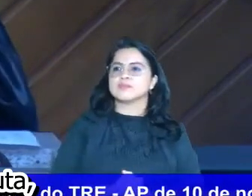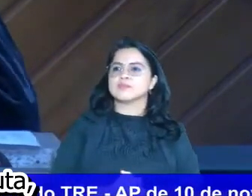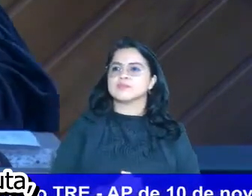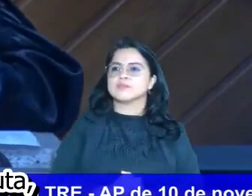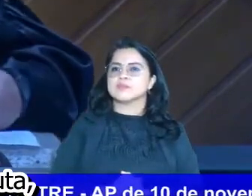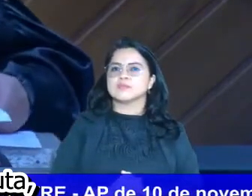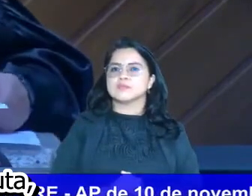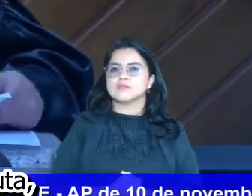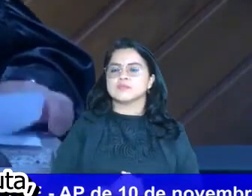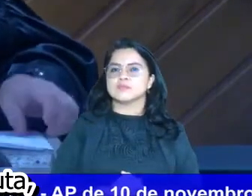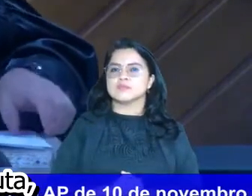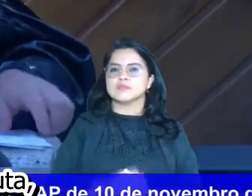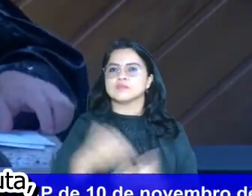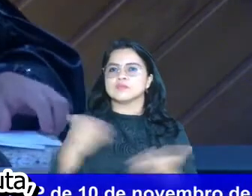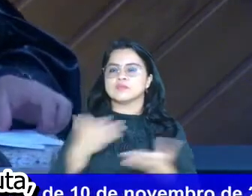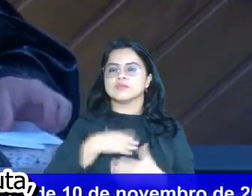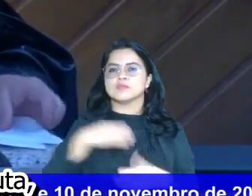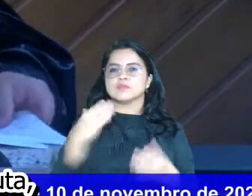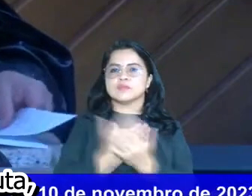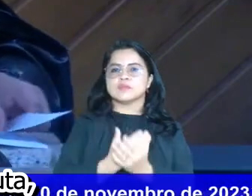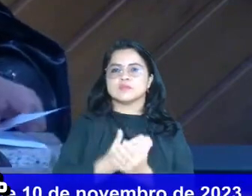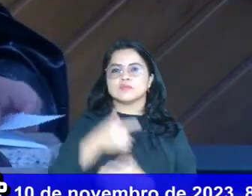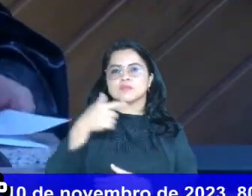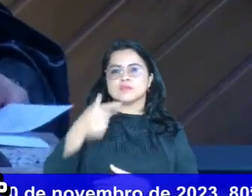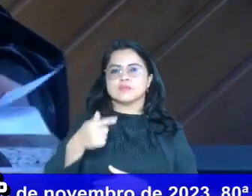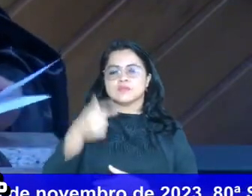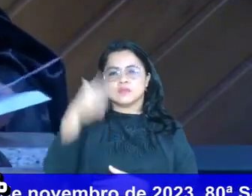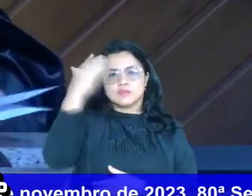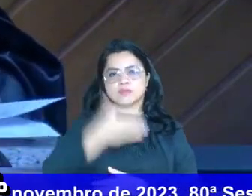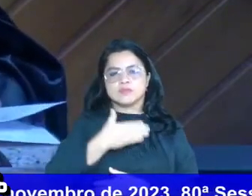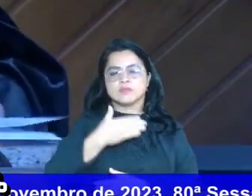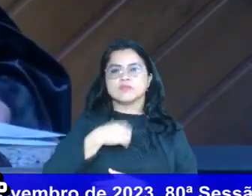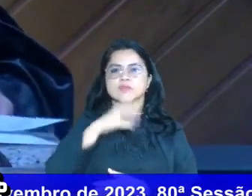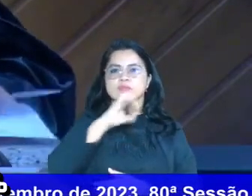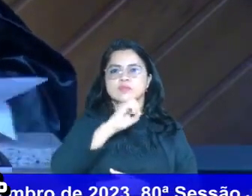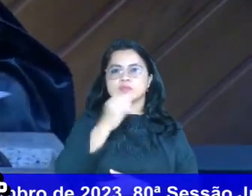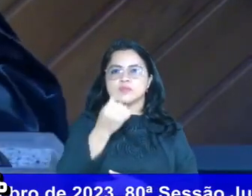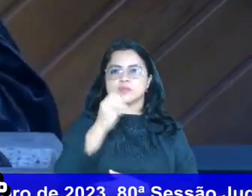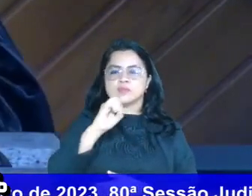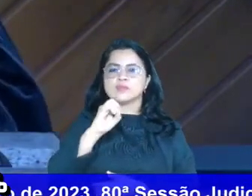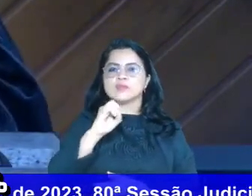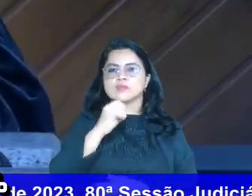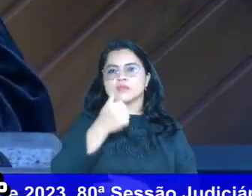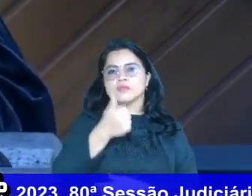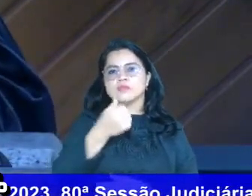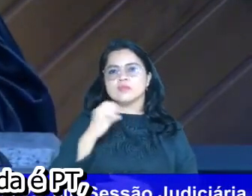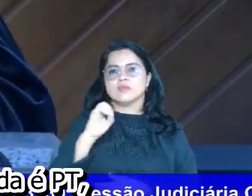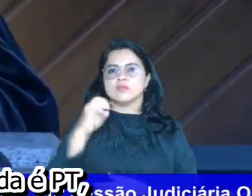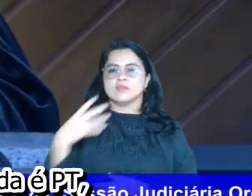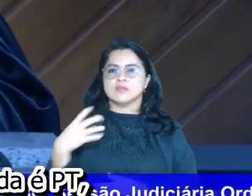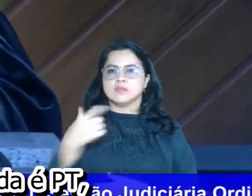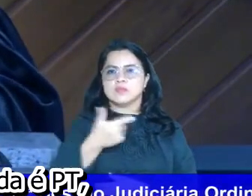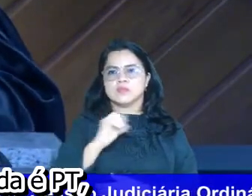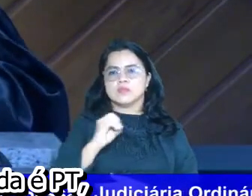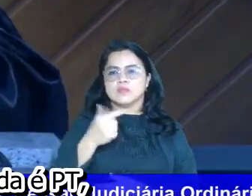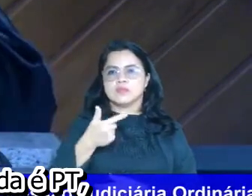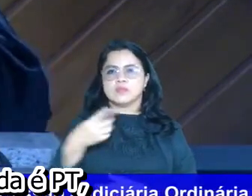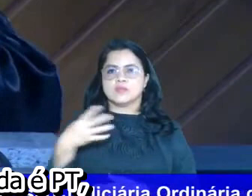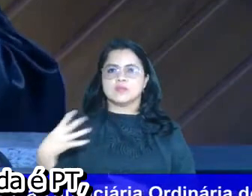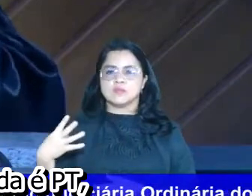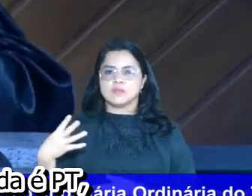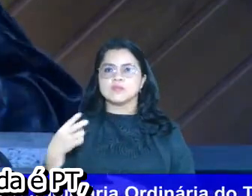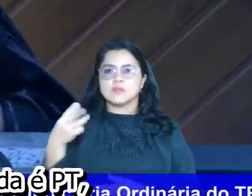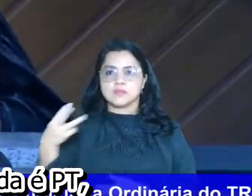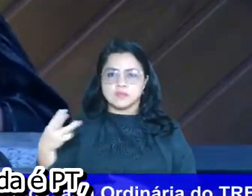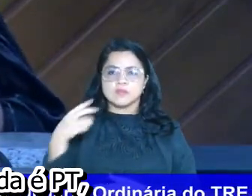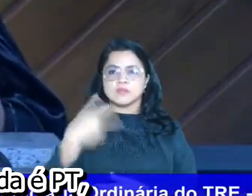Vamos chamar em julgamento o item 7 da pauta, prestação de contas anual 0600-104 de 2023, origem